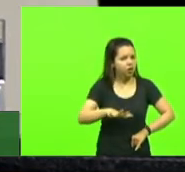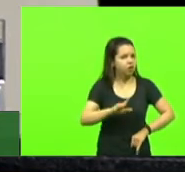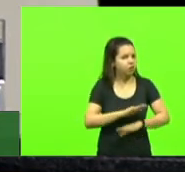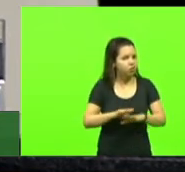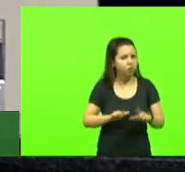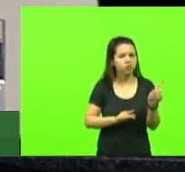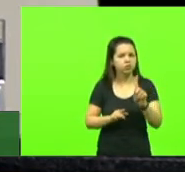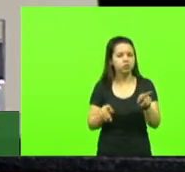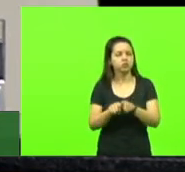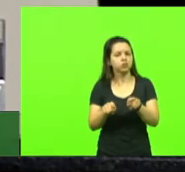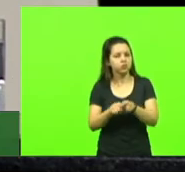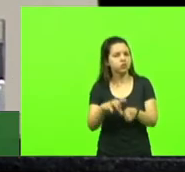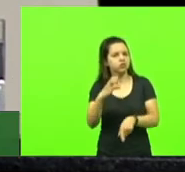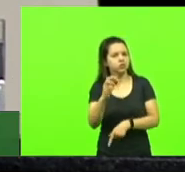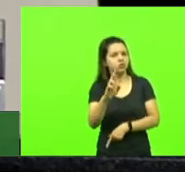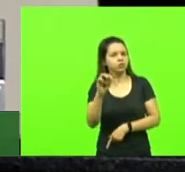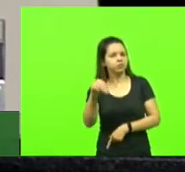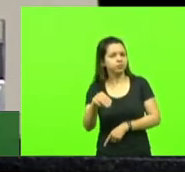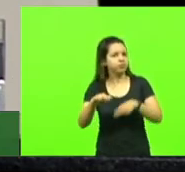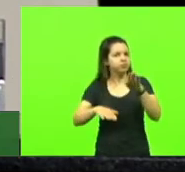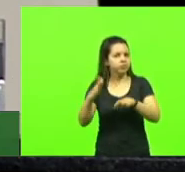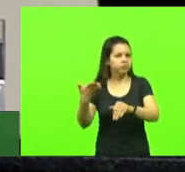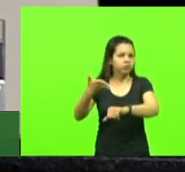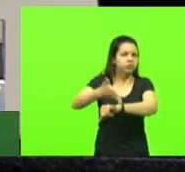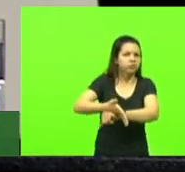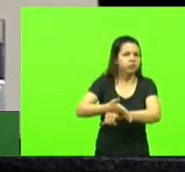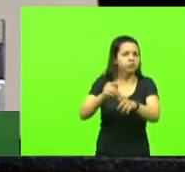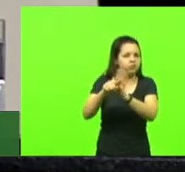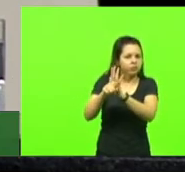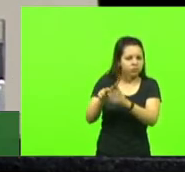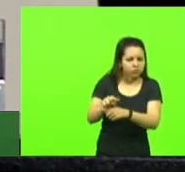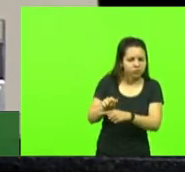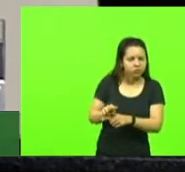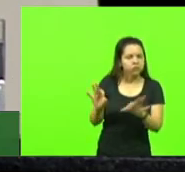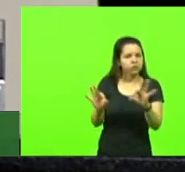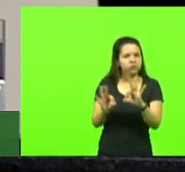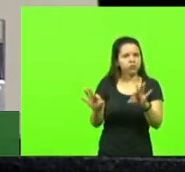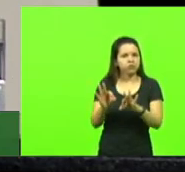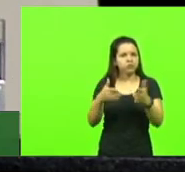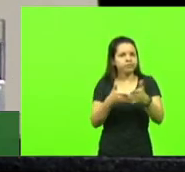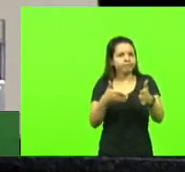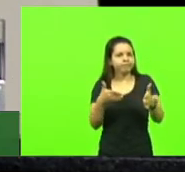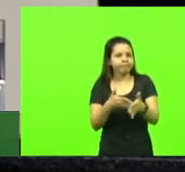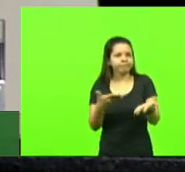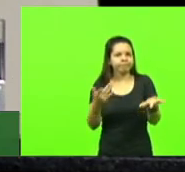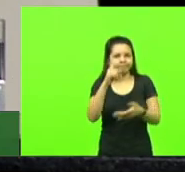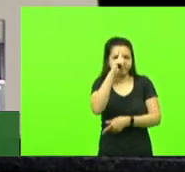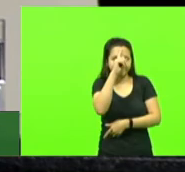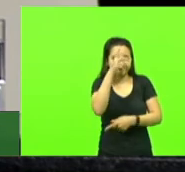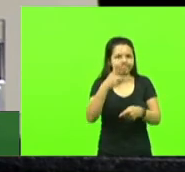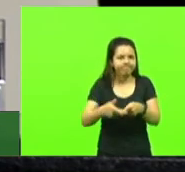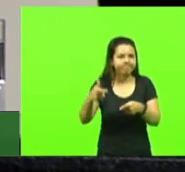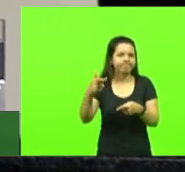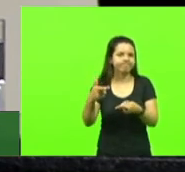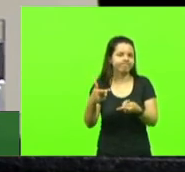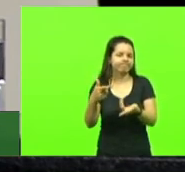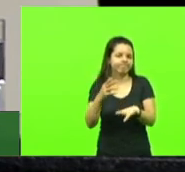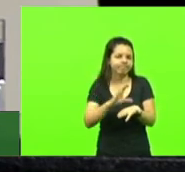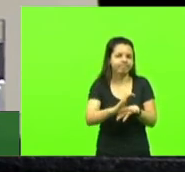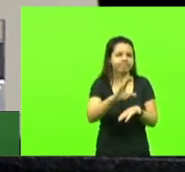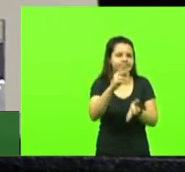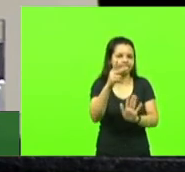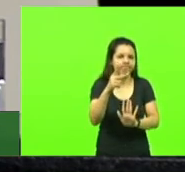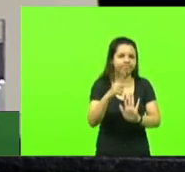do CRM, que muitas vezes não vai lá fazer a vistoria, impede que o hospital conquiste algum recurso, algum